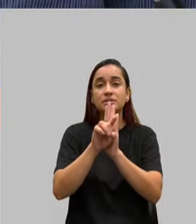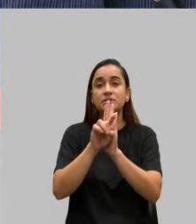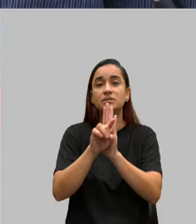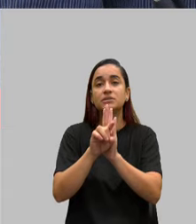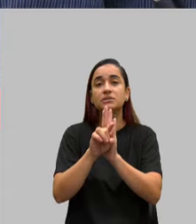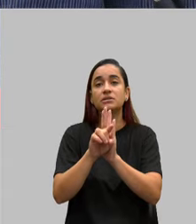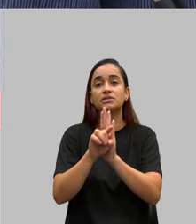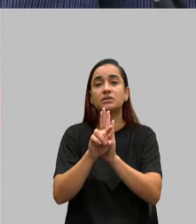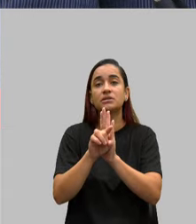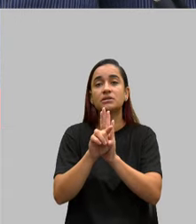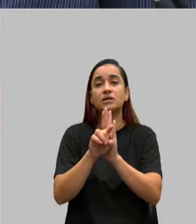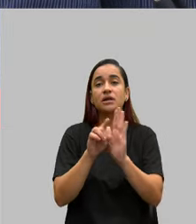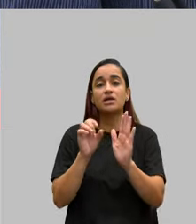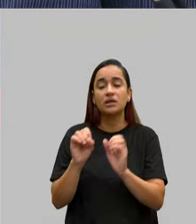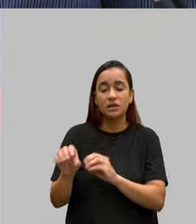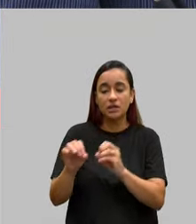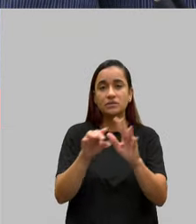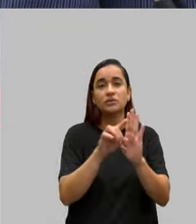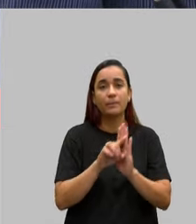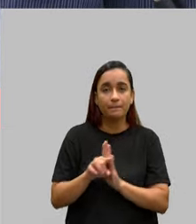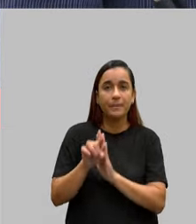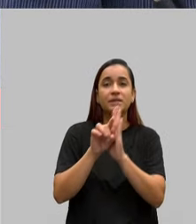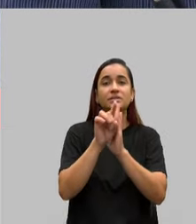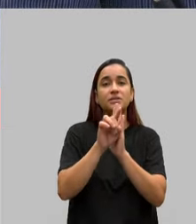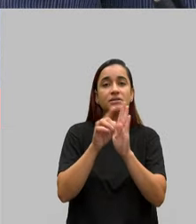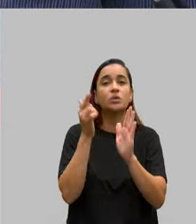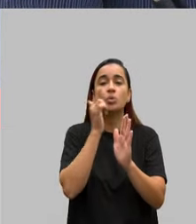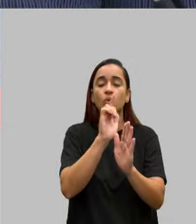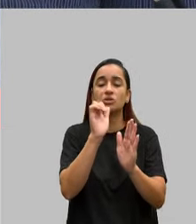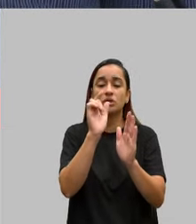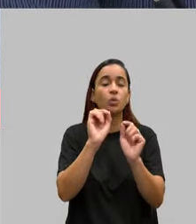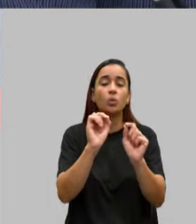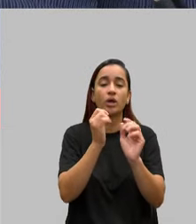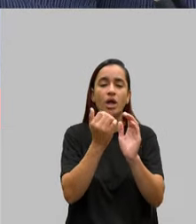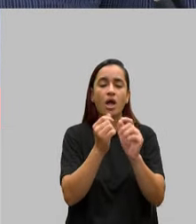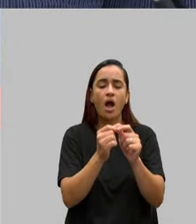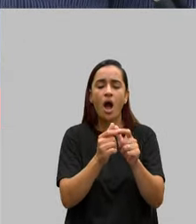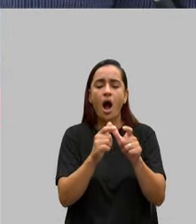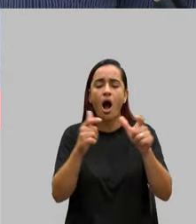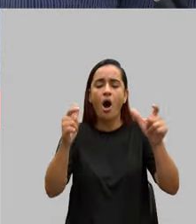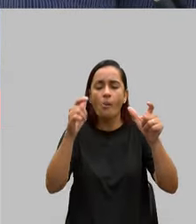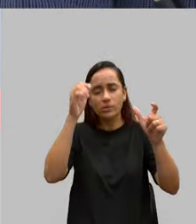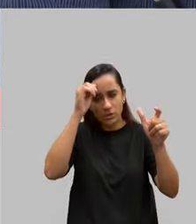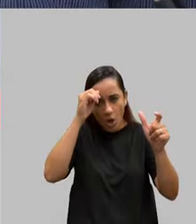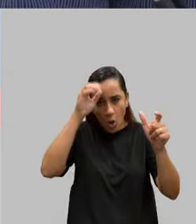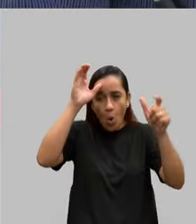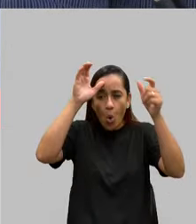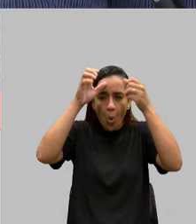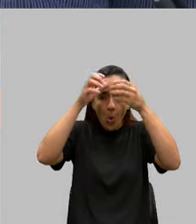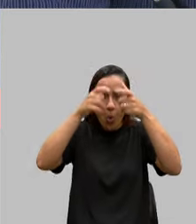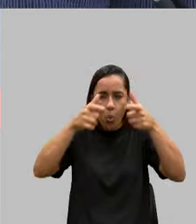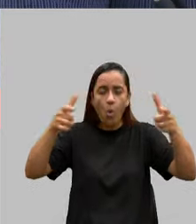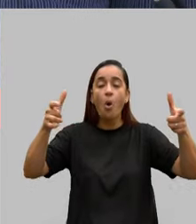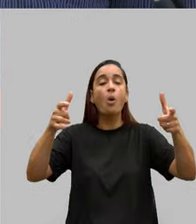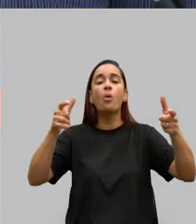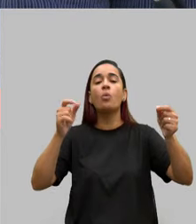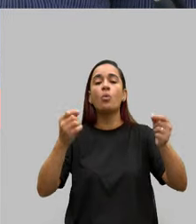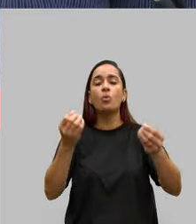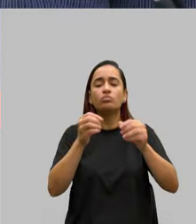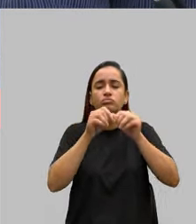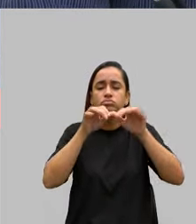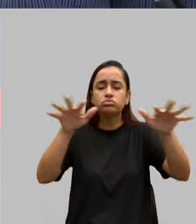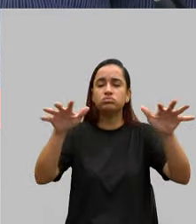em eh aumentar o conhecimento e e disseminar o conhecimento sobre a